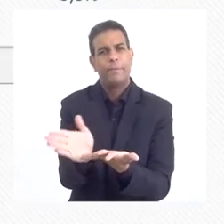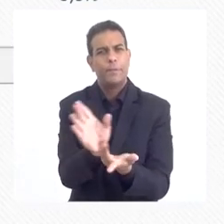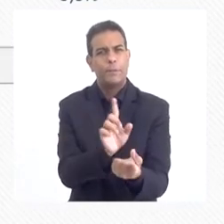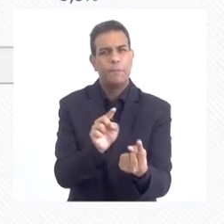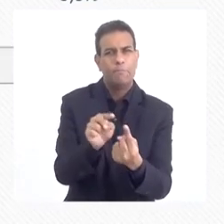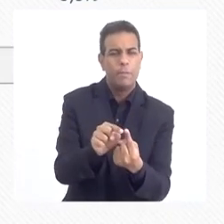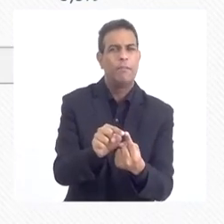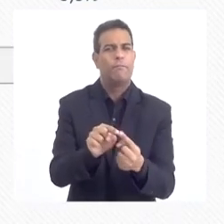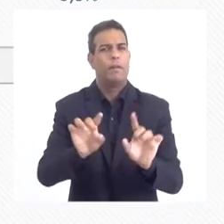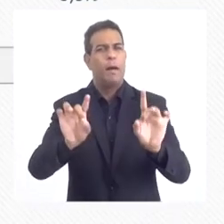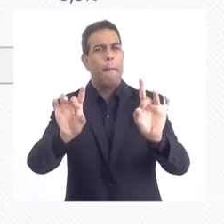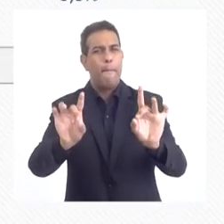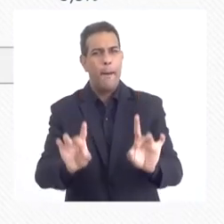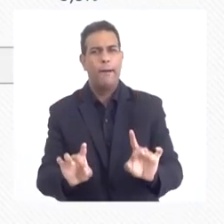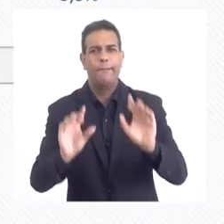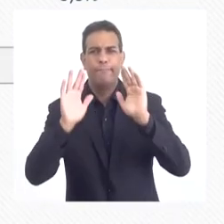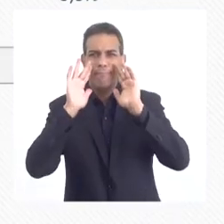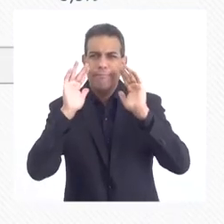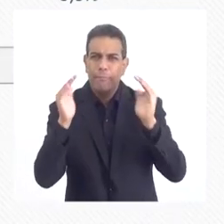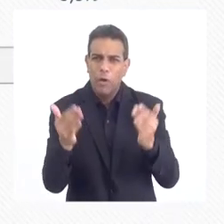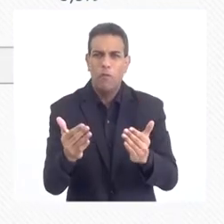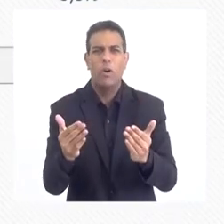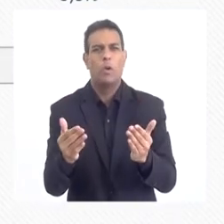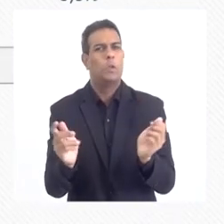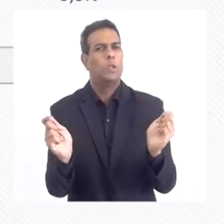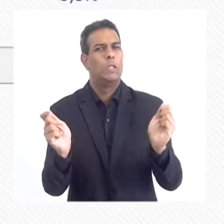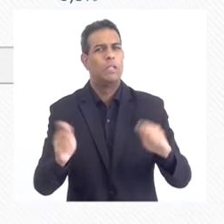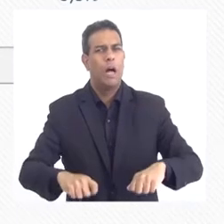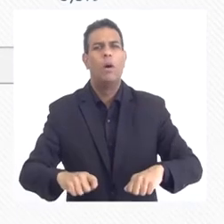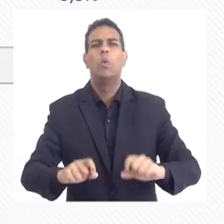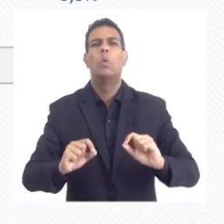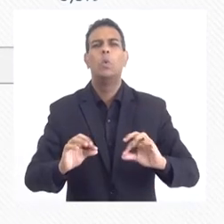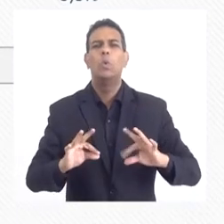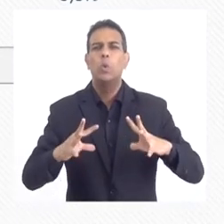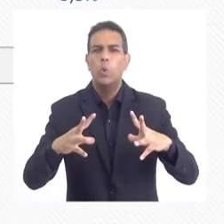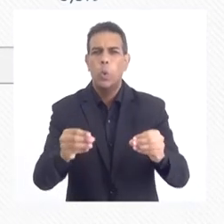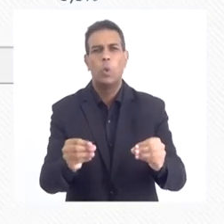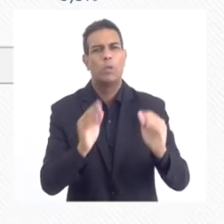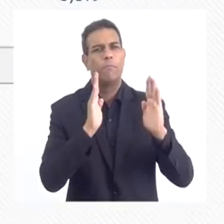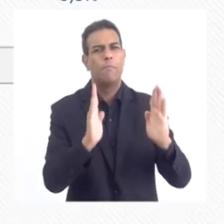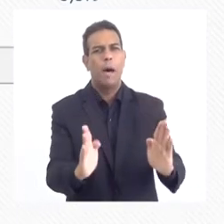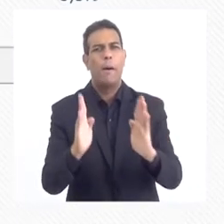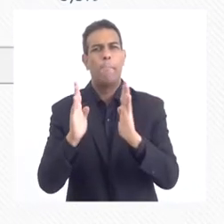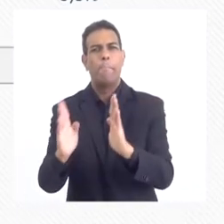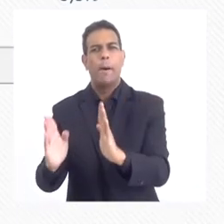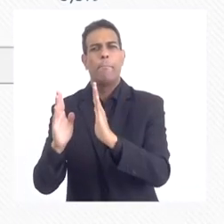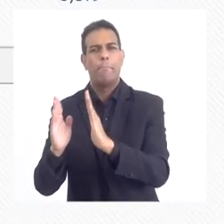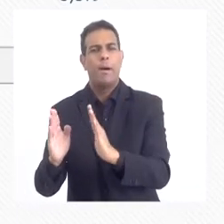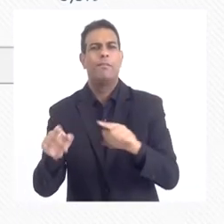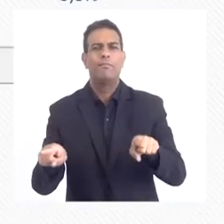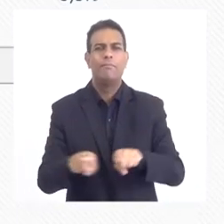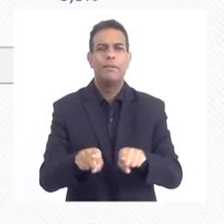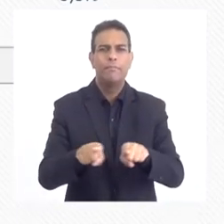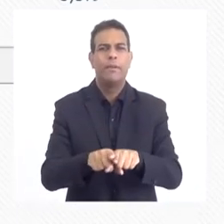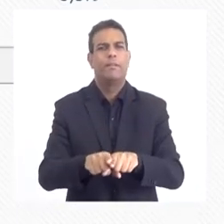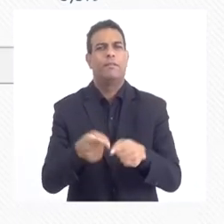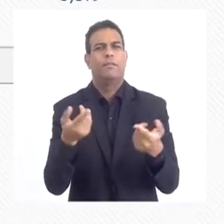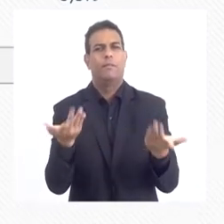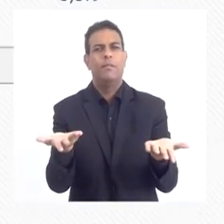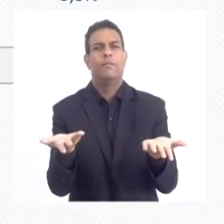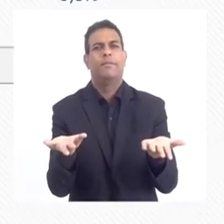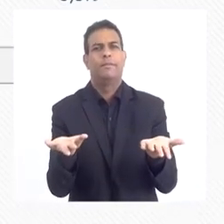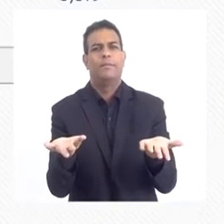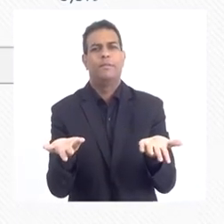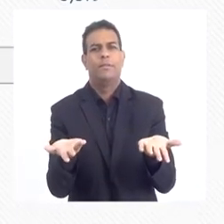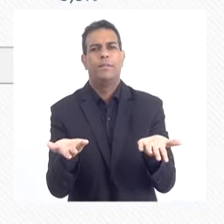especialmente com relação a todos os processos, não só a Receita